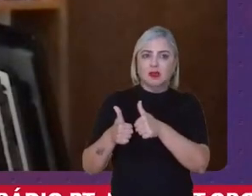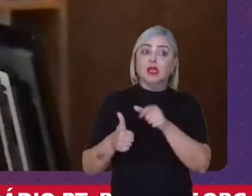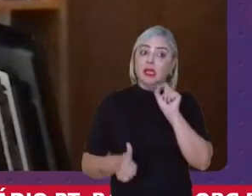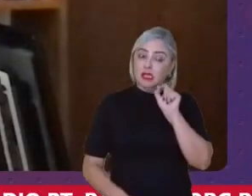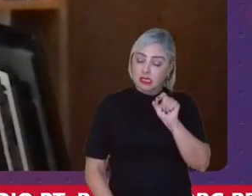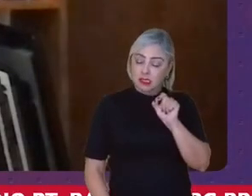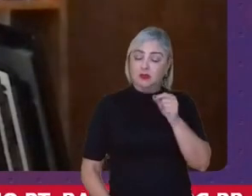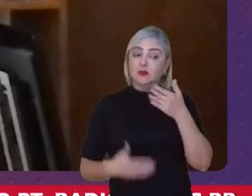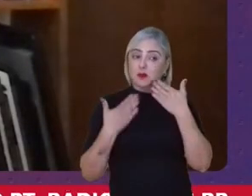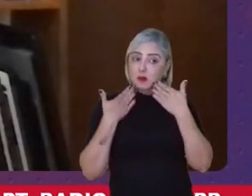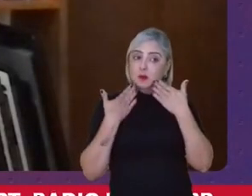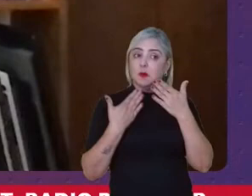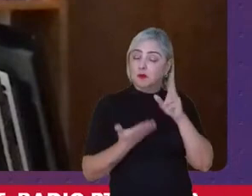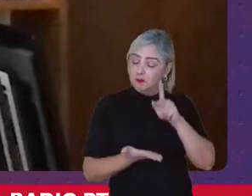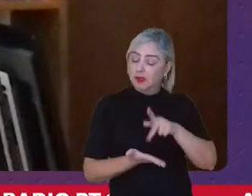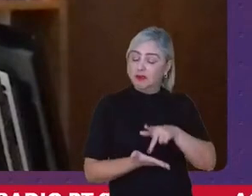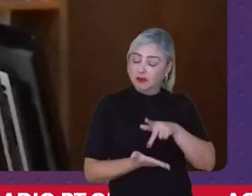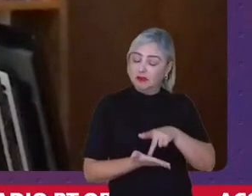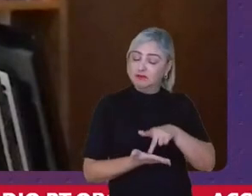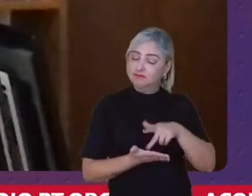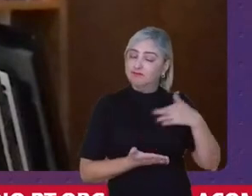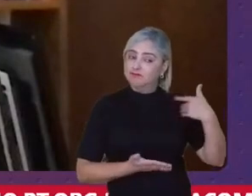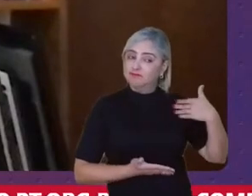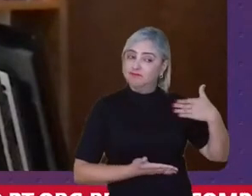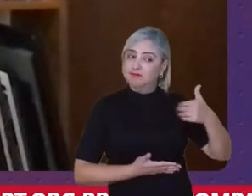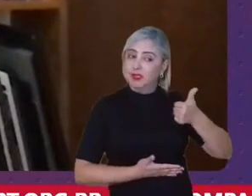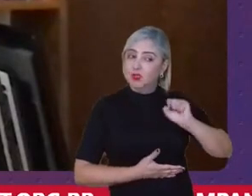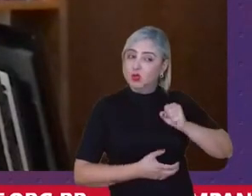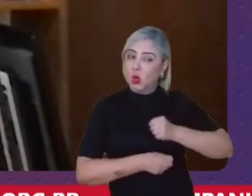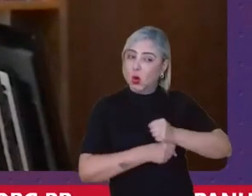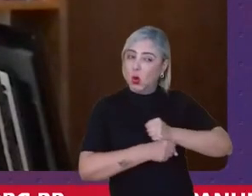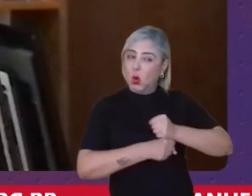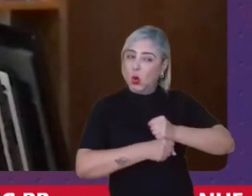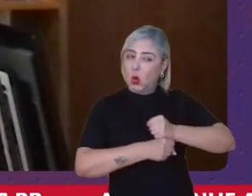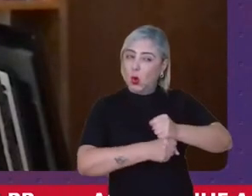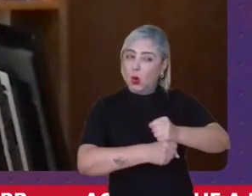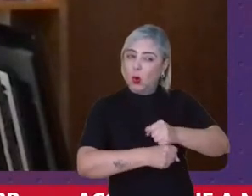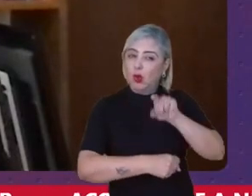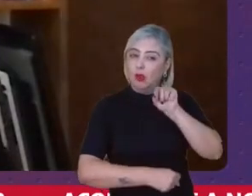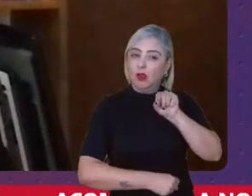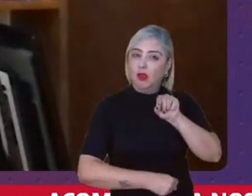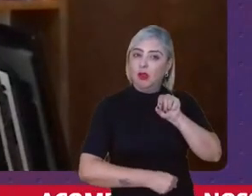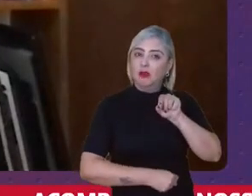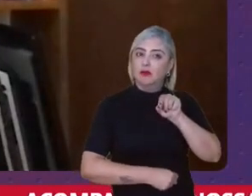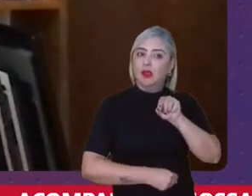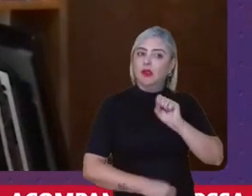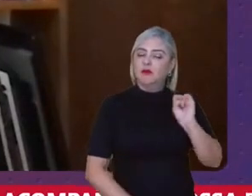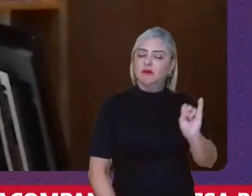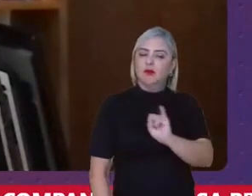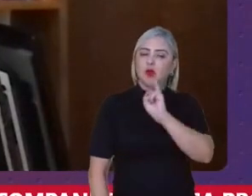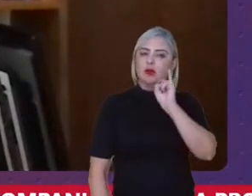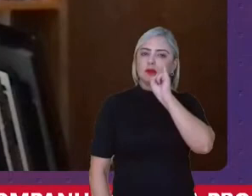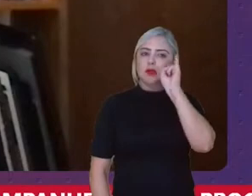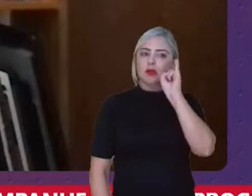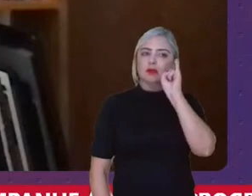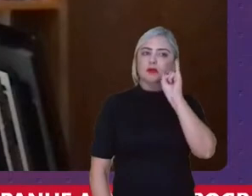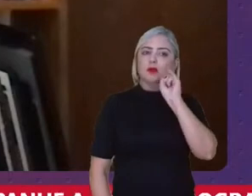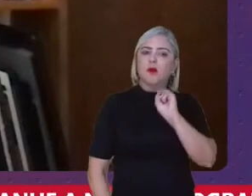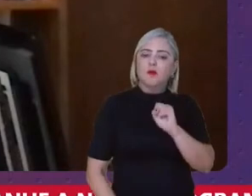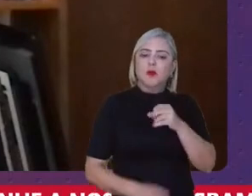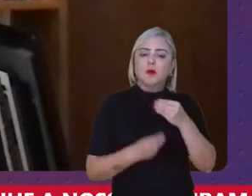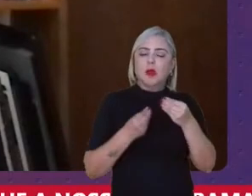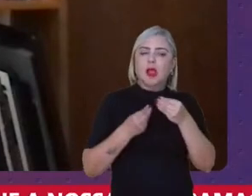e isso se mostrou verdadeiro ao longo desses 18 anos, isso seria importante como um